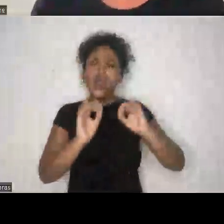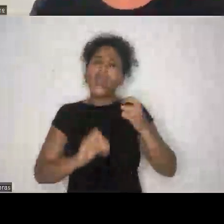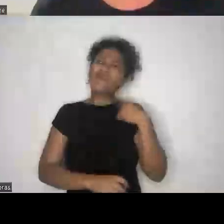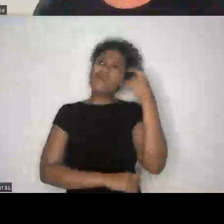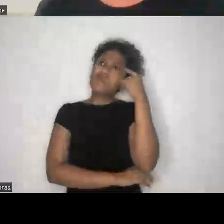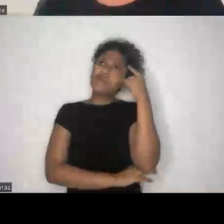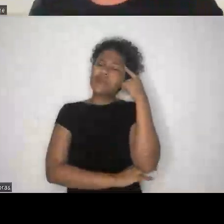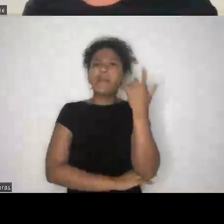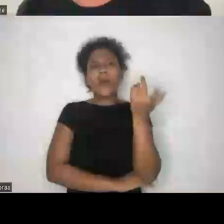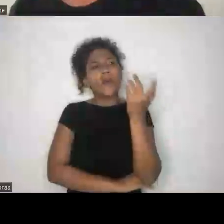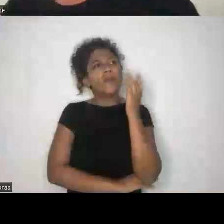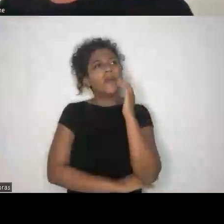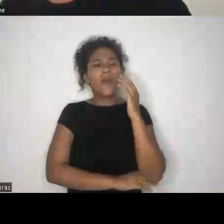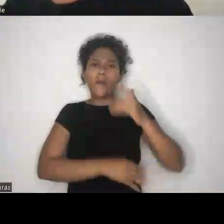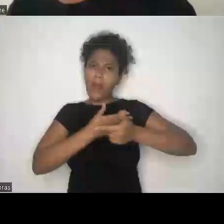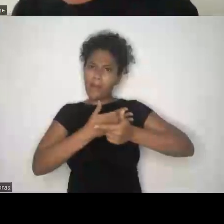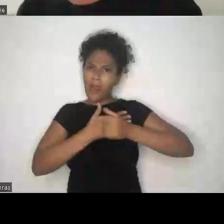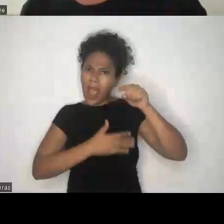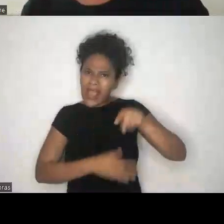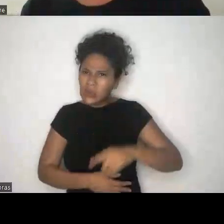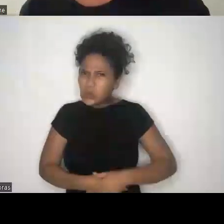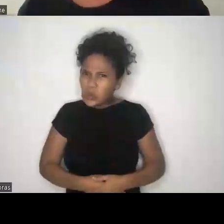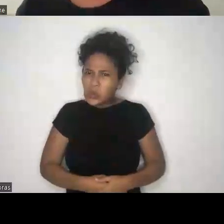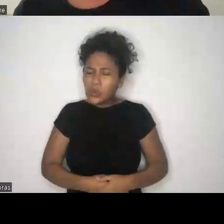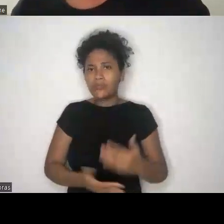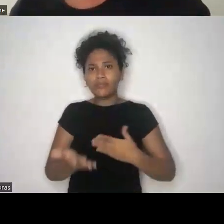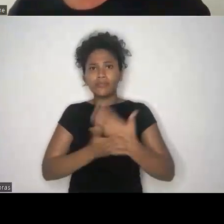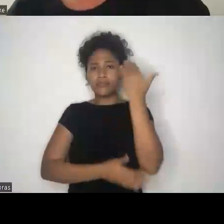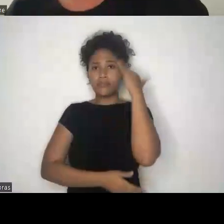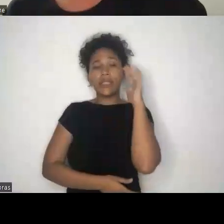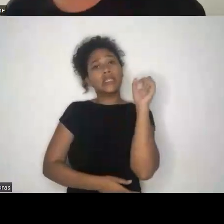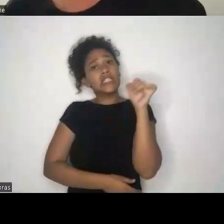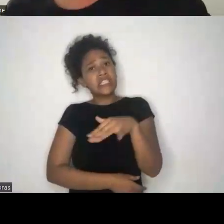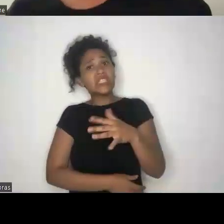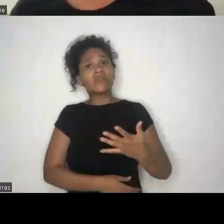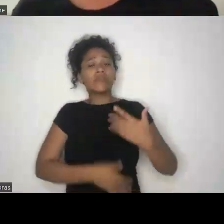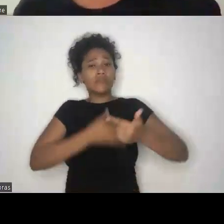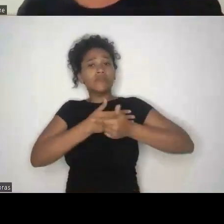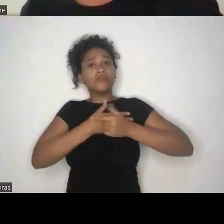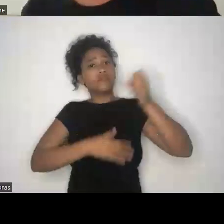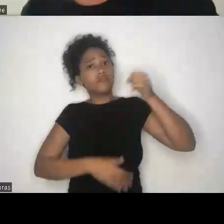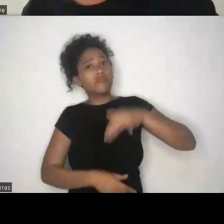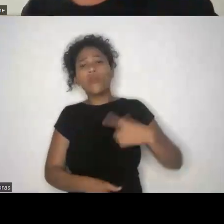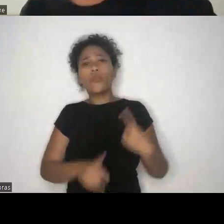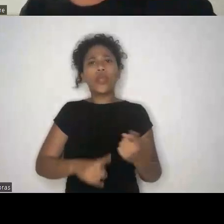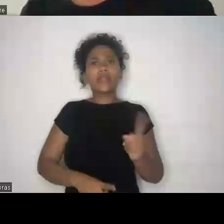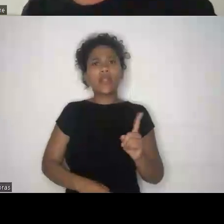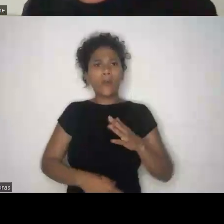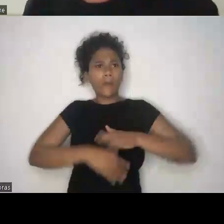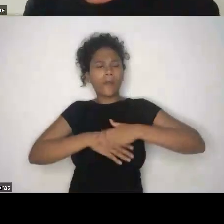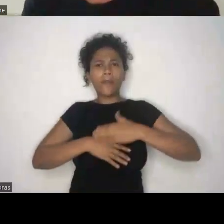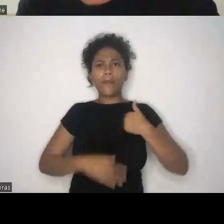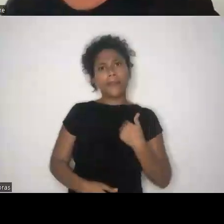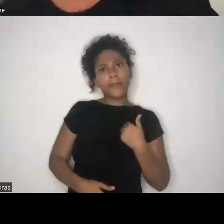assim pô mas será que é o meu papel fazer isso e eu comecei a entender que sim é o meu papel e por que não ser o meu papel porque